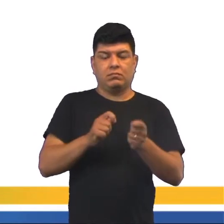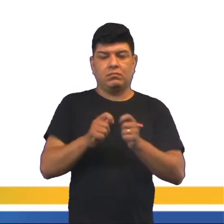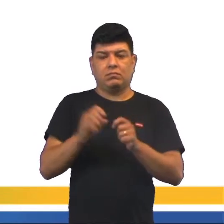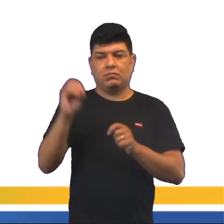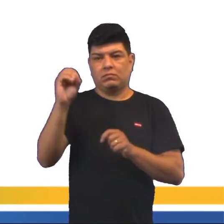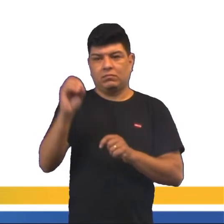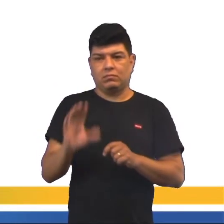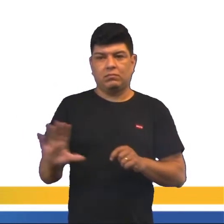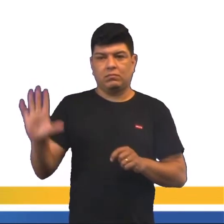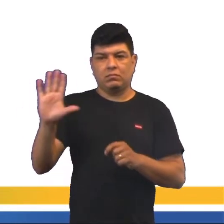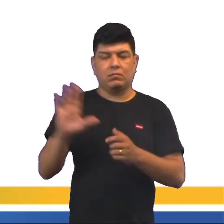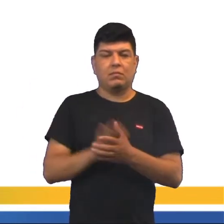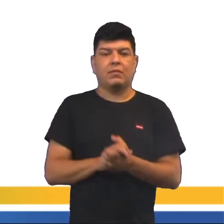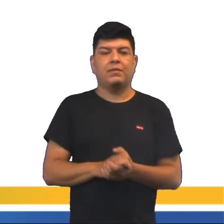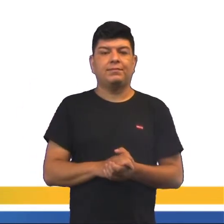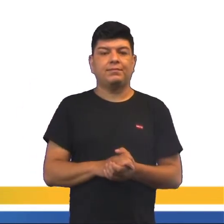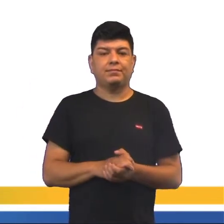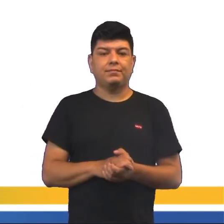Oriente Médio.